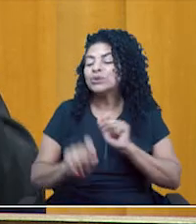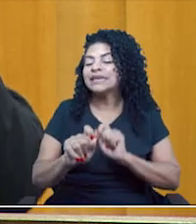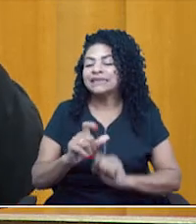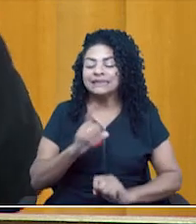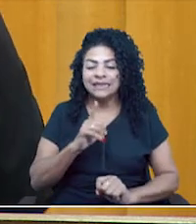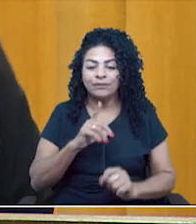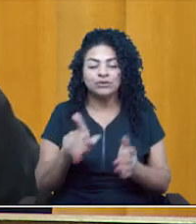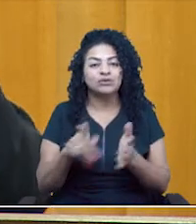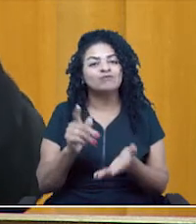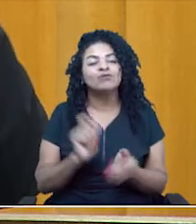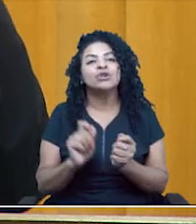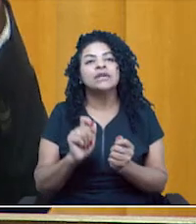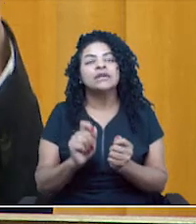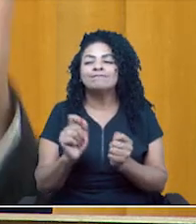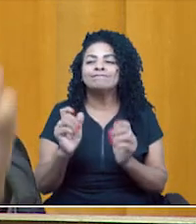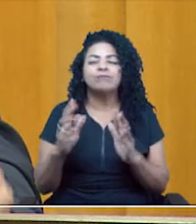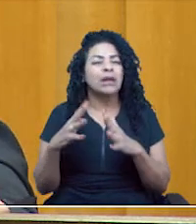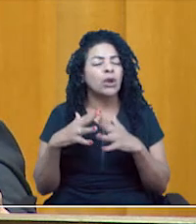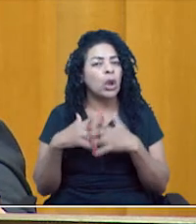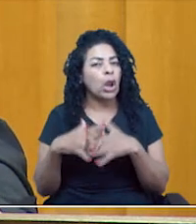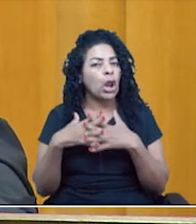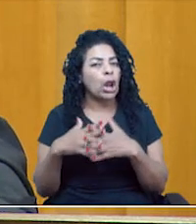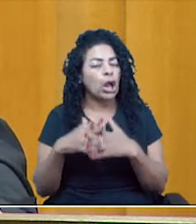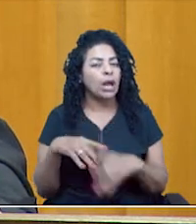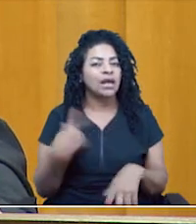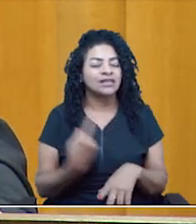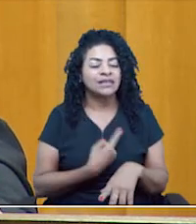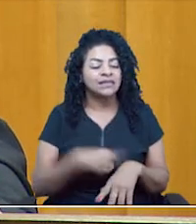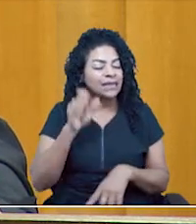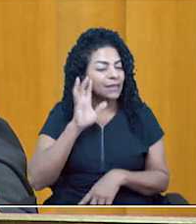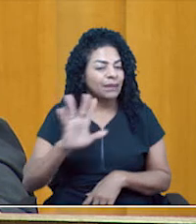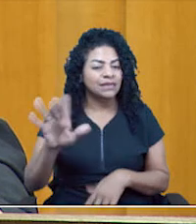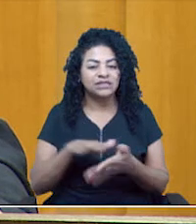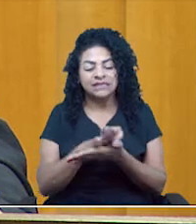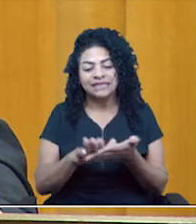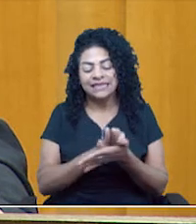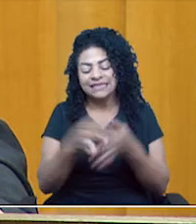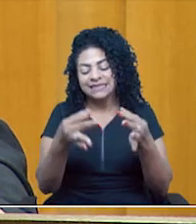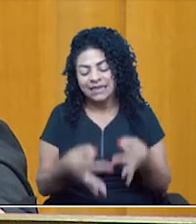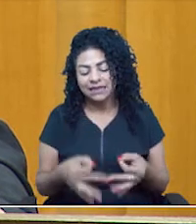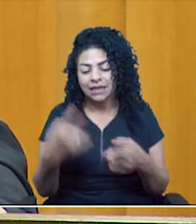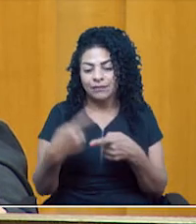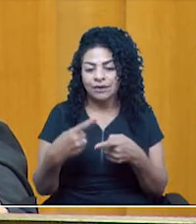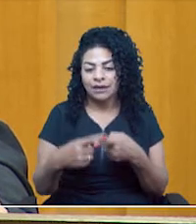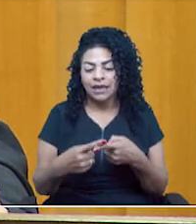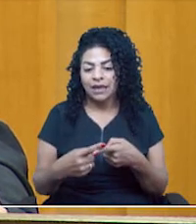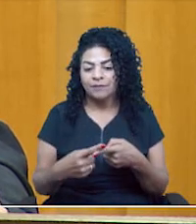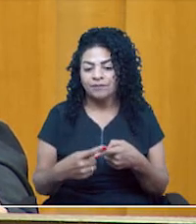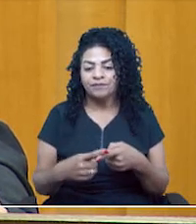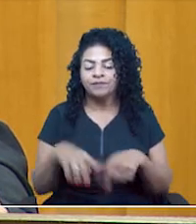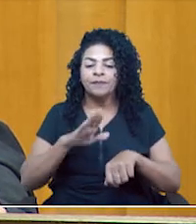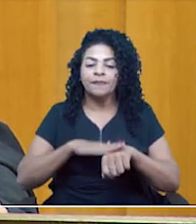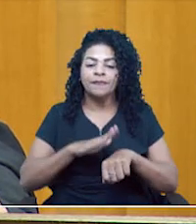que para mim não tem uma imagem muito nítida ainda, mas que ela é composta por alguns